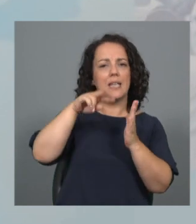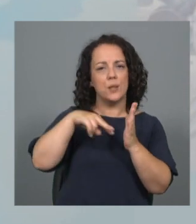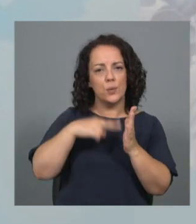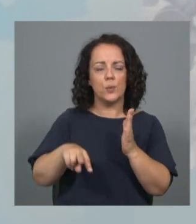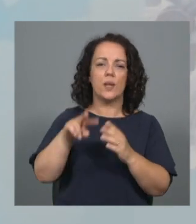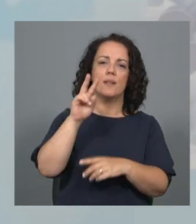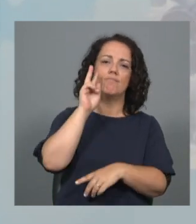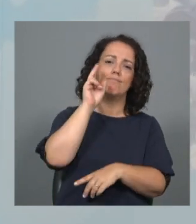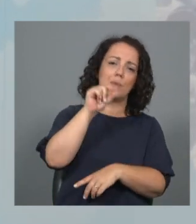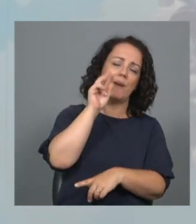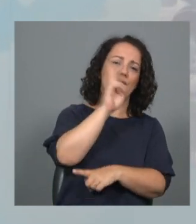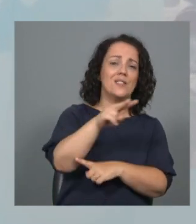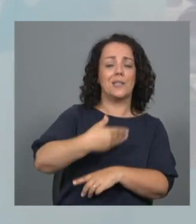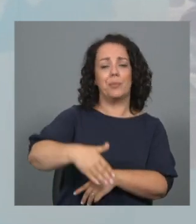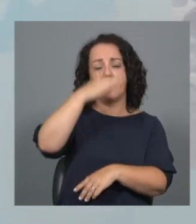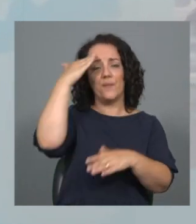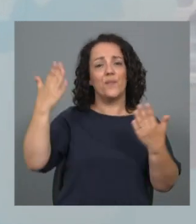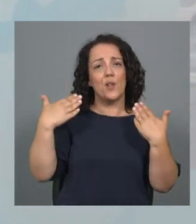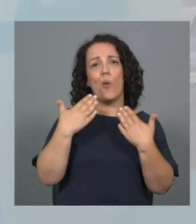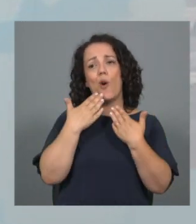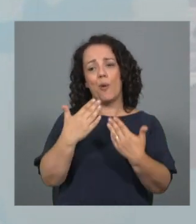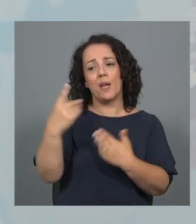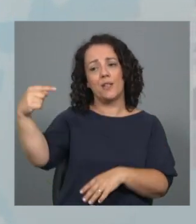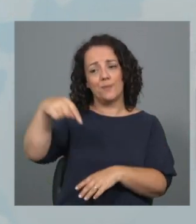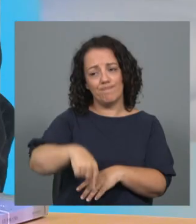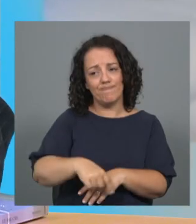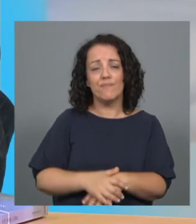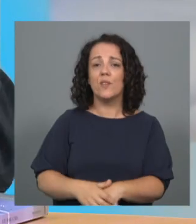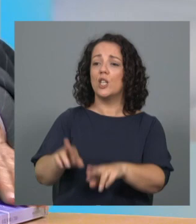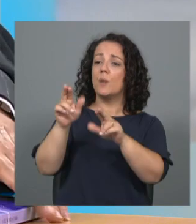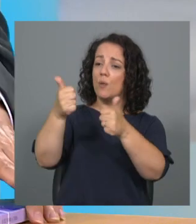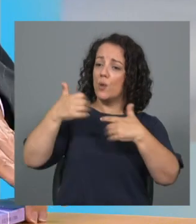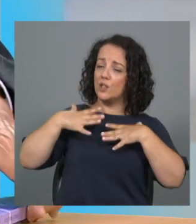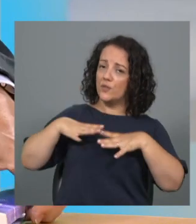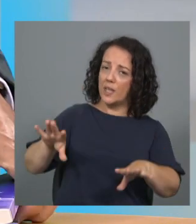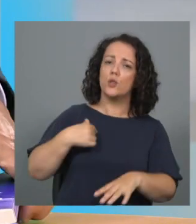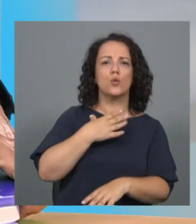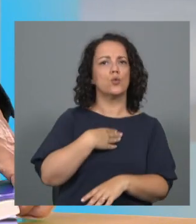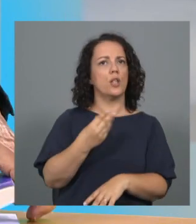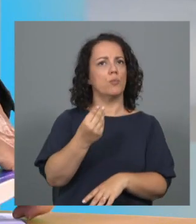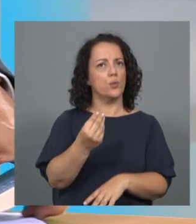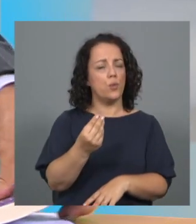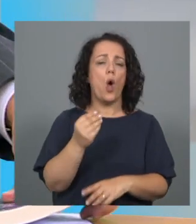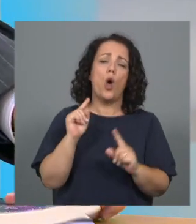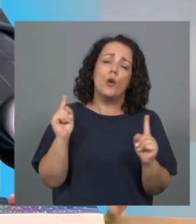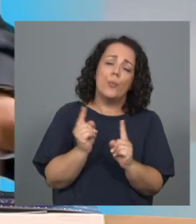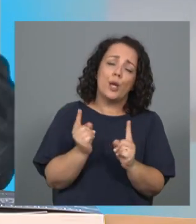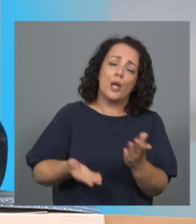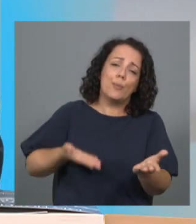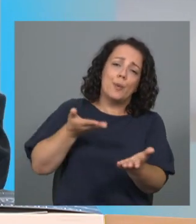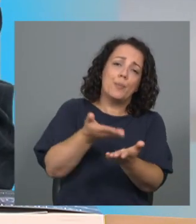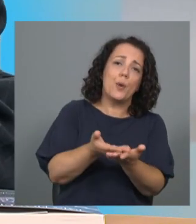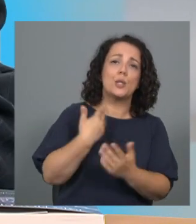para dias de verão, que agradeço ter estado aqui. Desejo Obrigado, boas férias. Com muito gosto. É um pequeno contributo, não sei o que